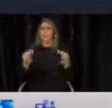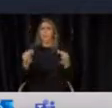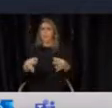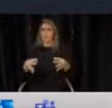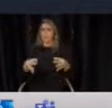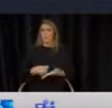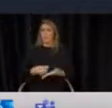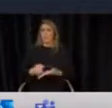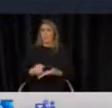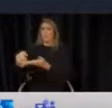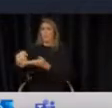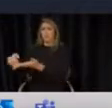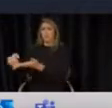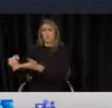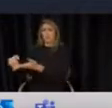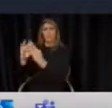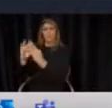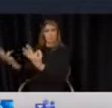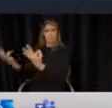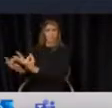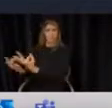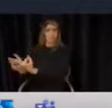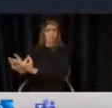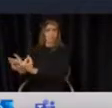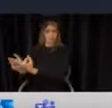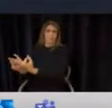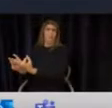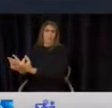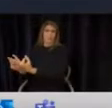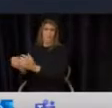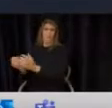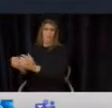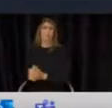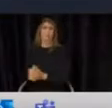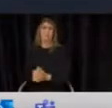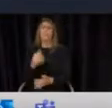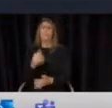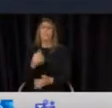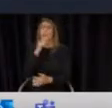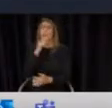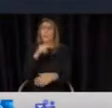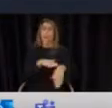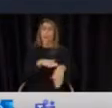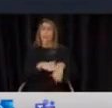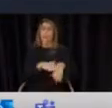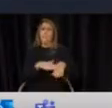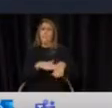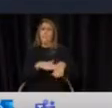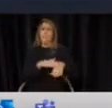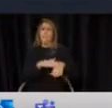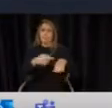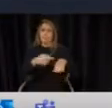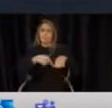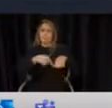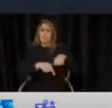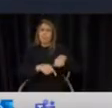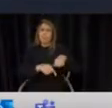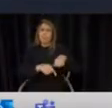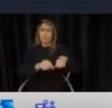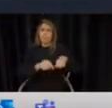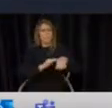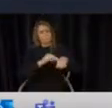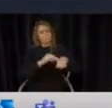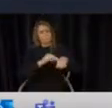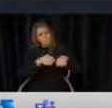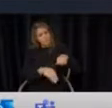pele, ela tem diversas camadas, né? E aí a camada mais superficial que é doada, como nós,